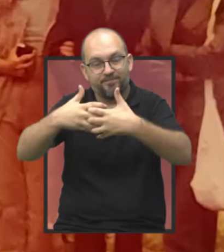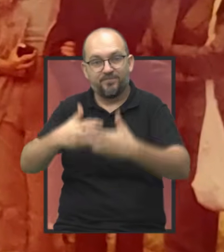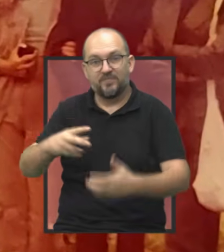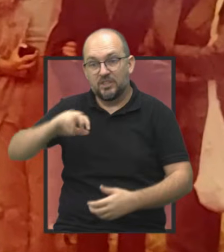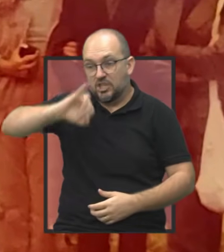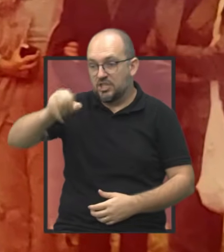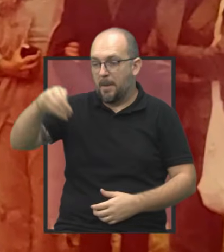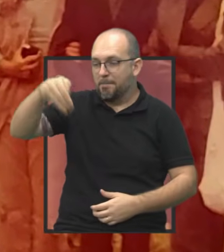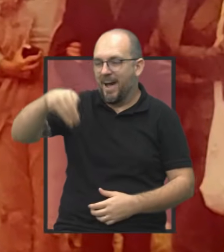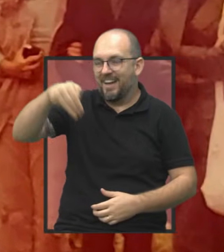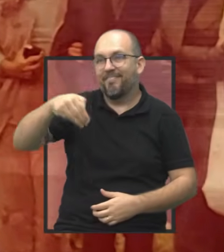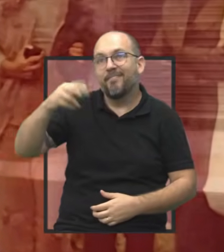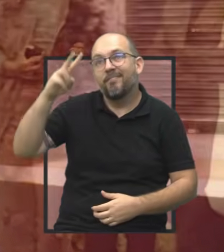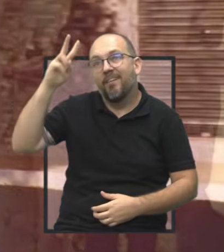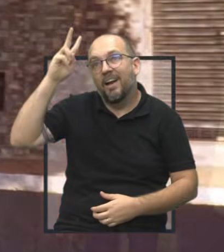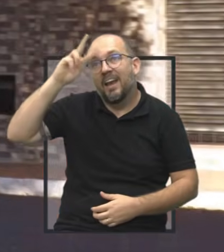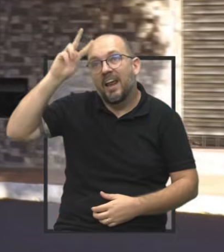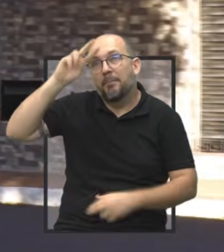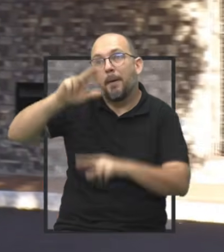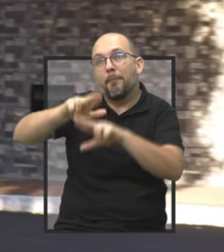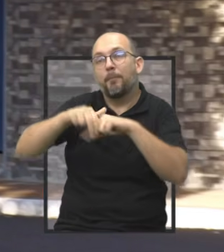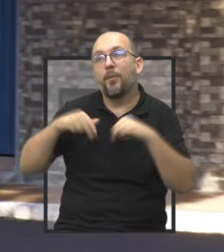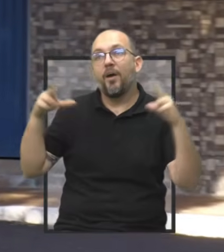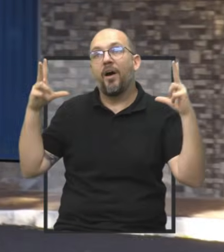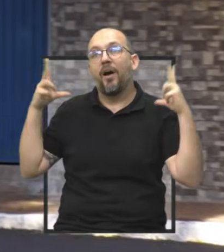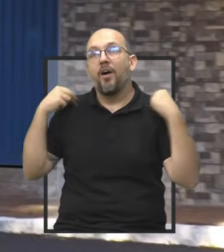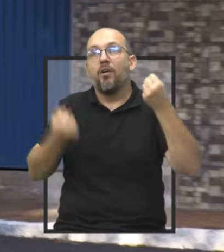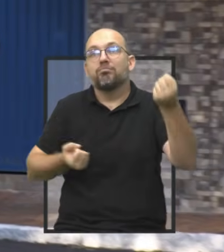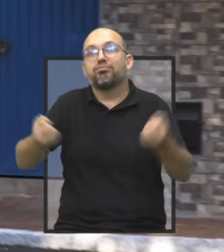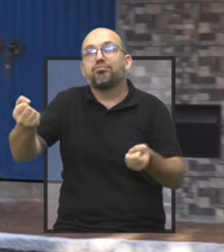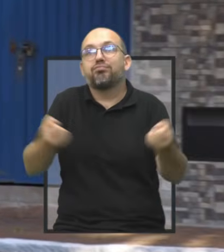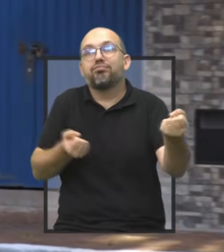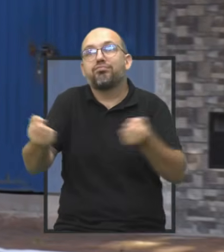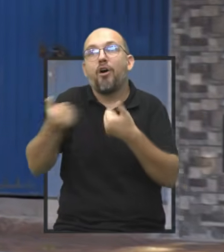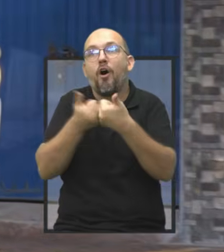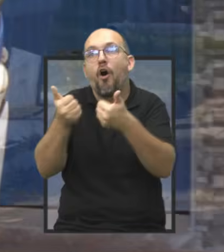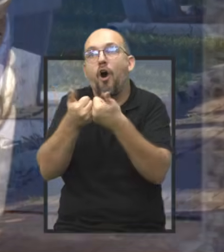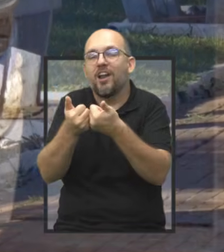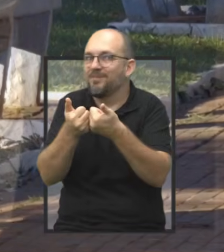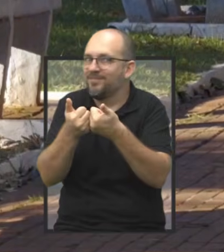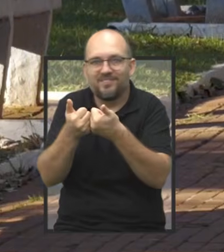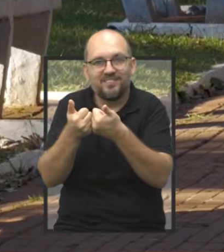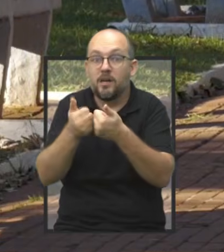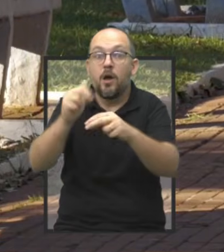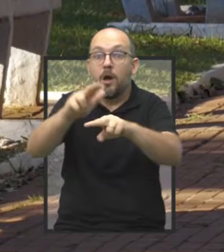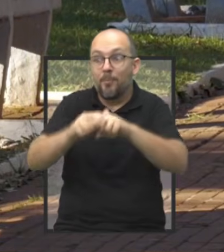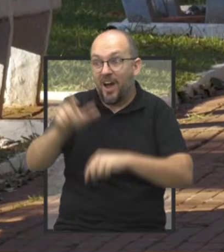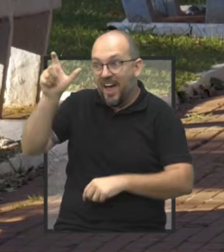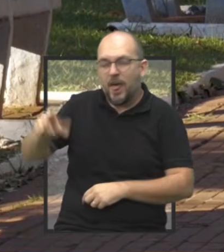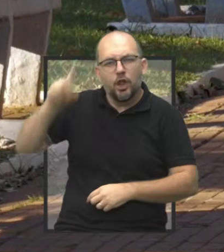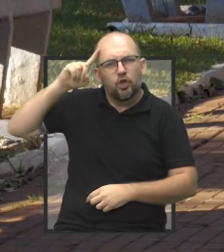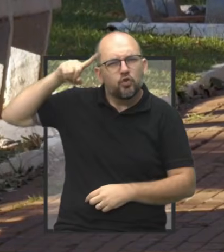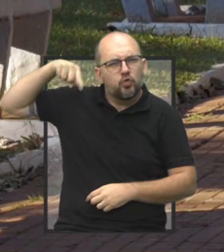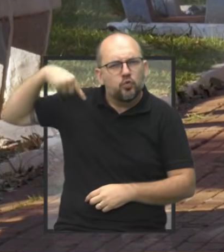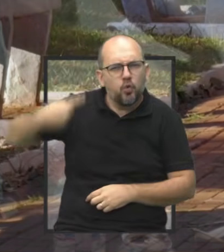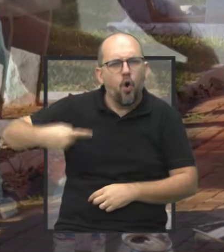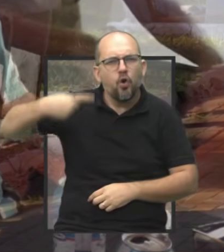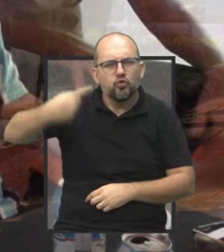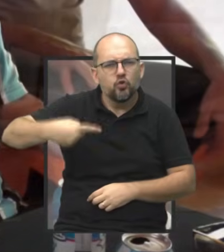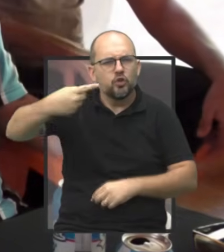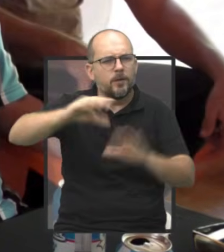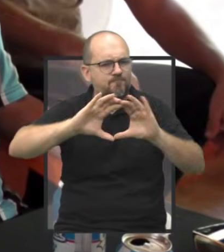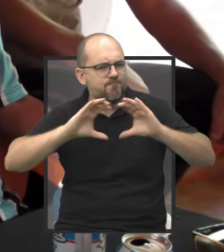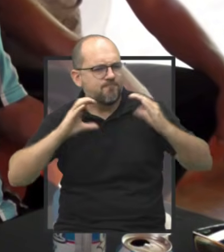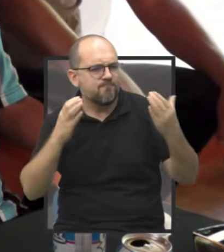não ficou na memória de Potunduva porque dirigia um ônibus. Ficou porque todos os dias fazia